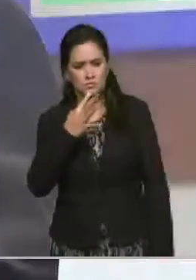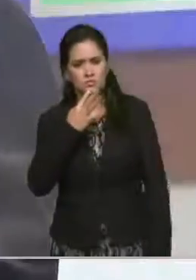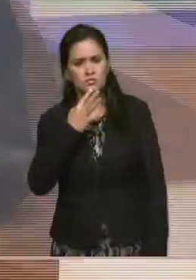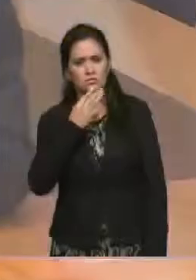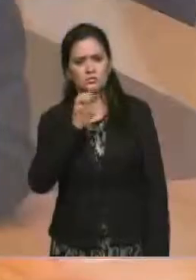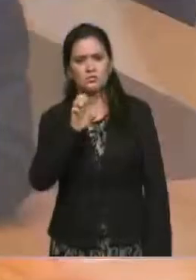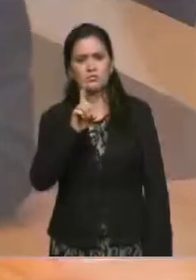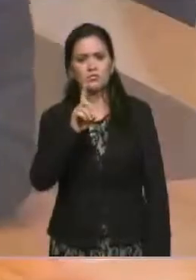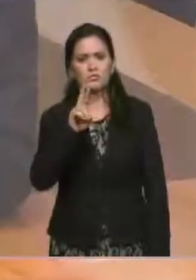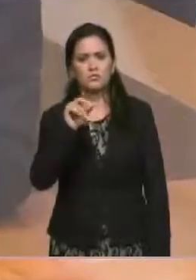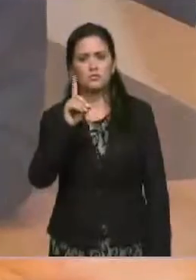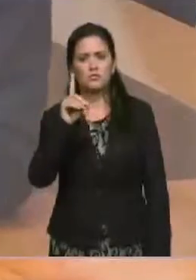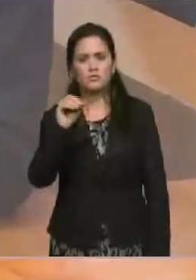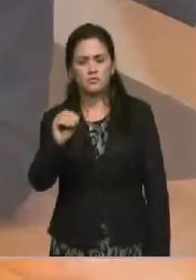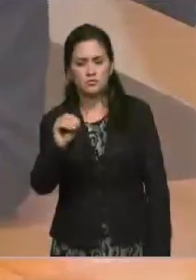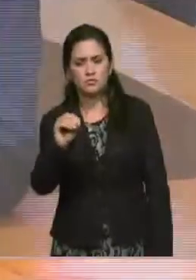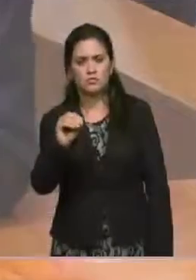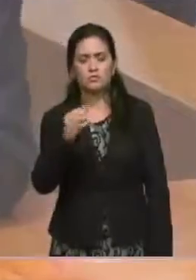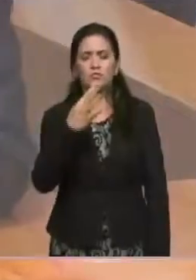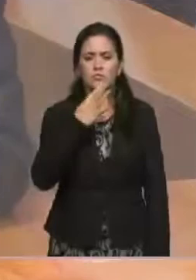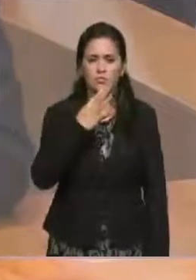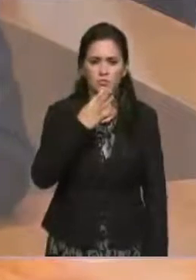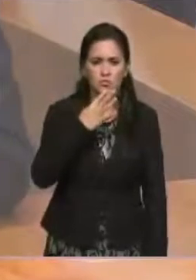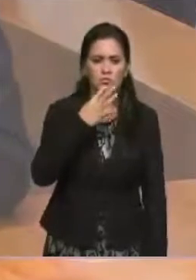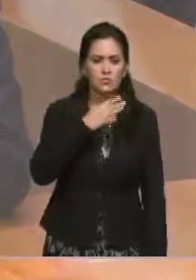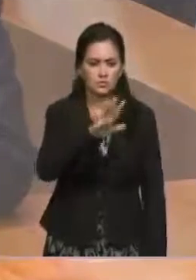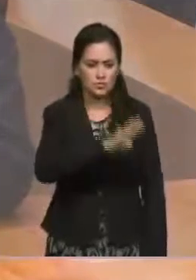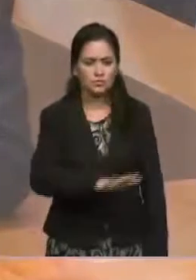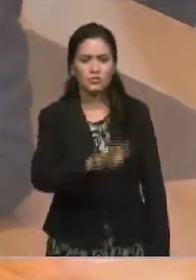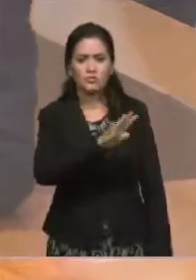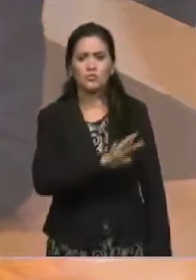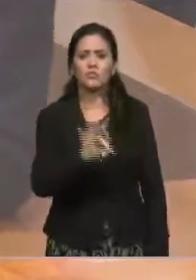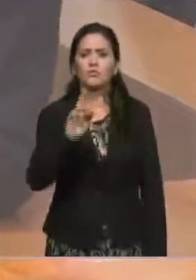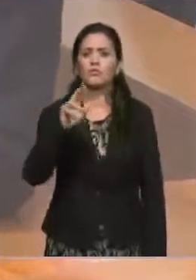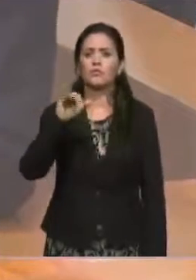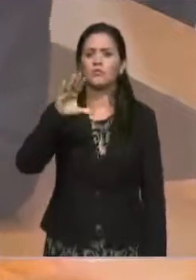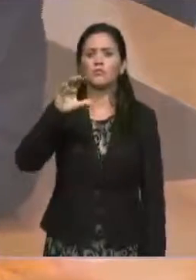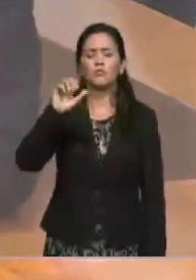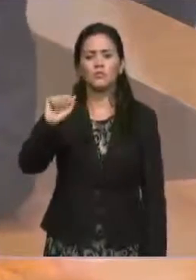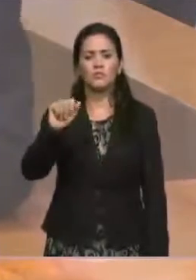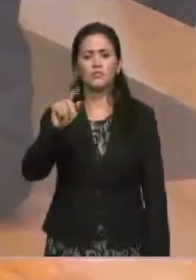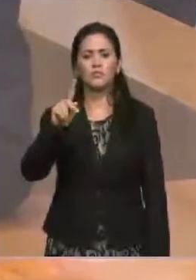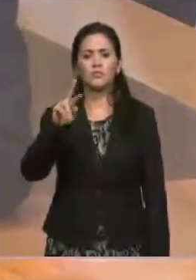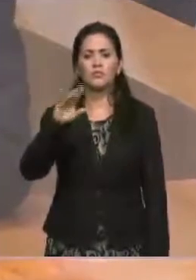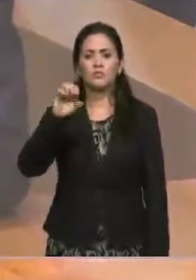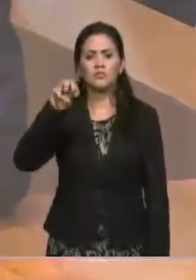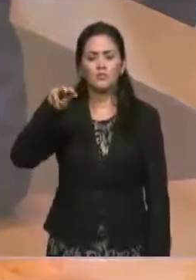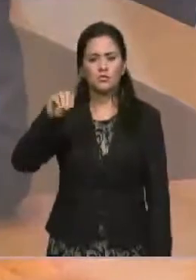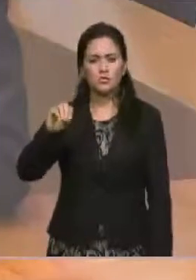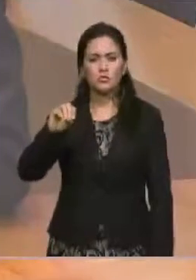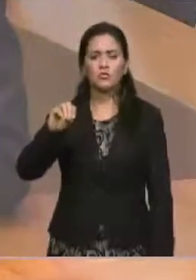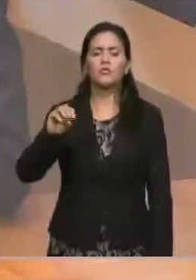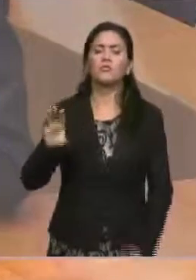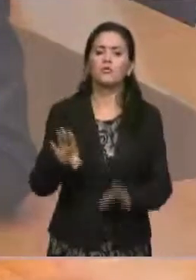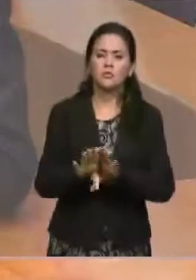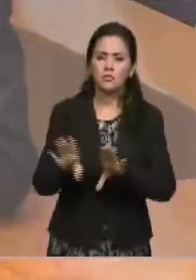Brade, que conhece a região, o Francisco Primo, que sempre trafega a